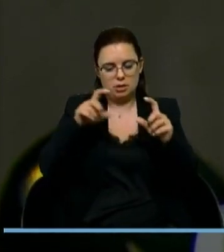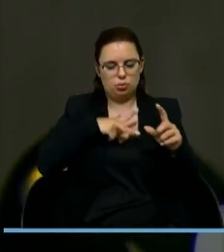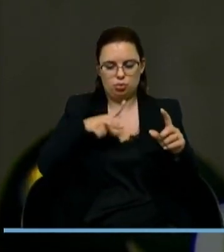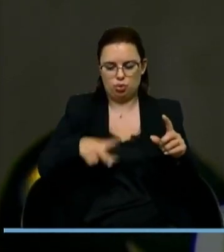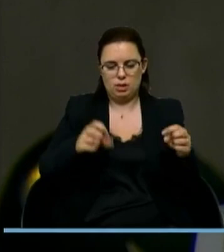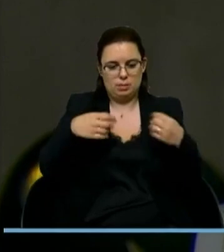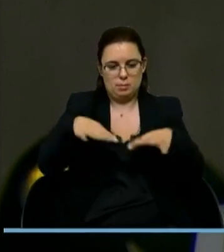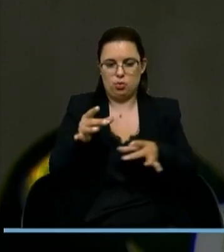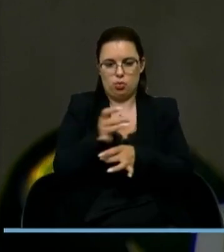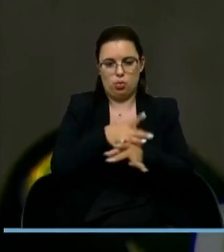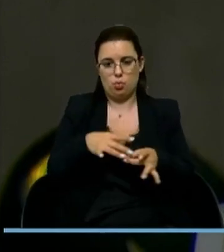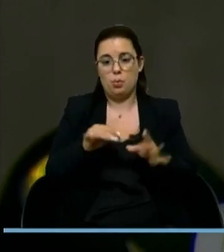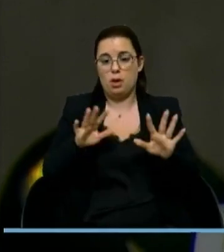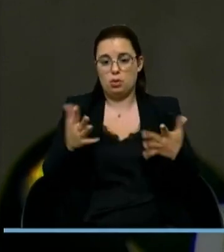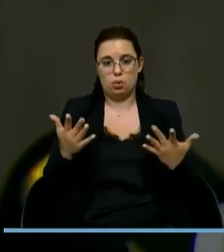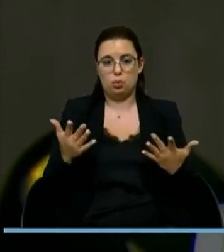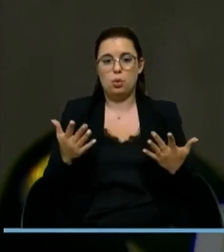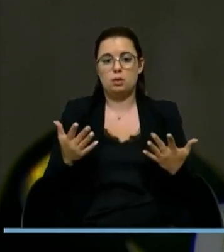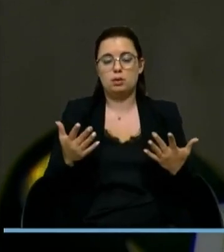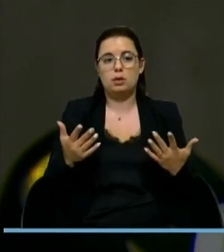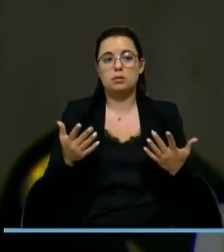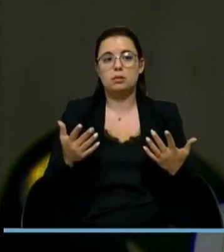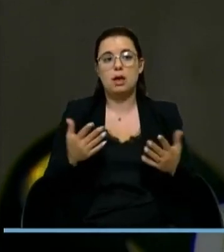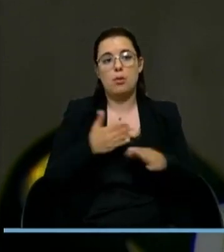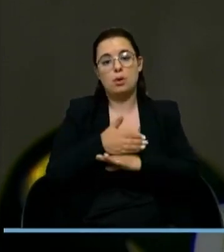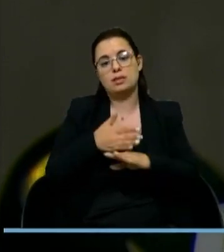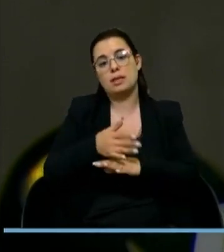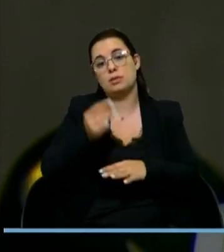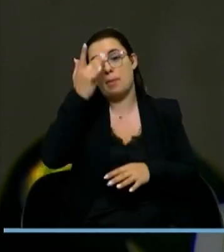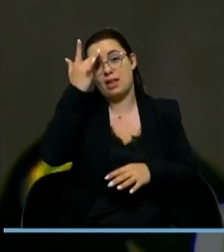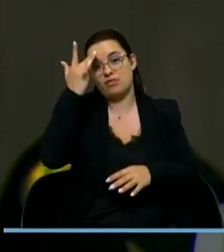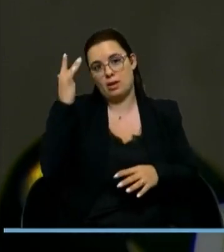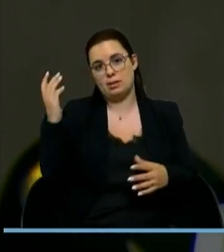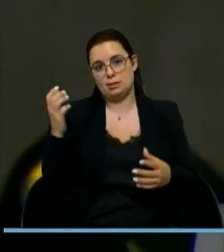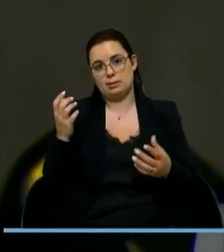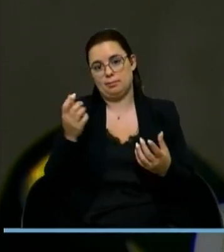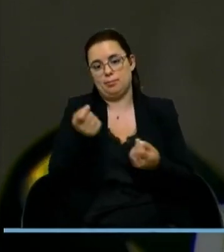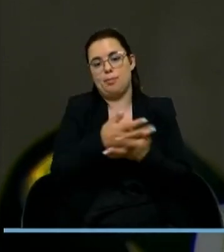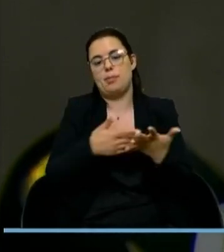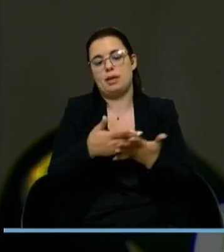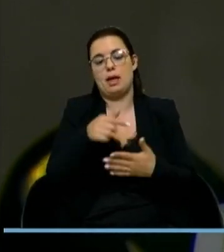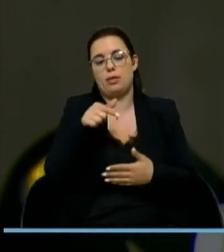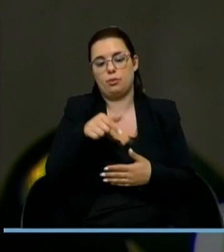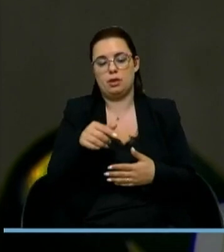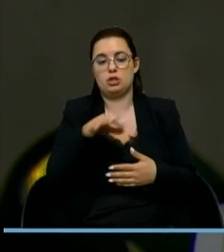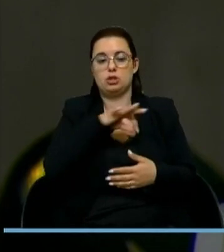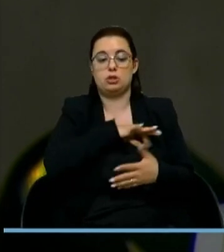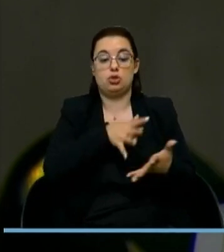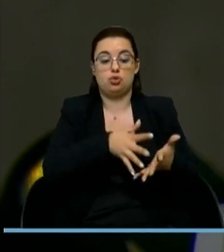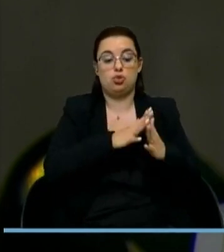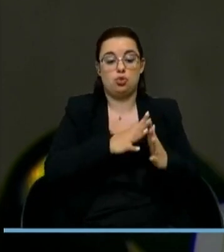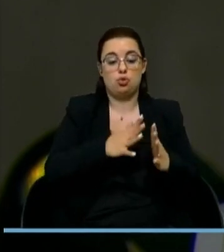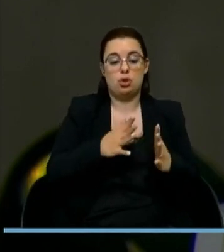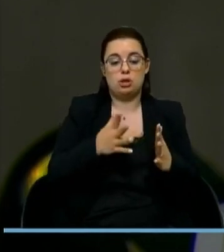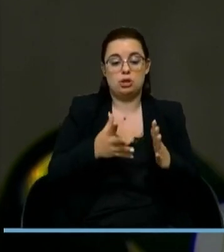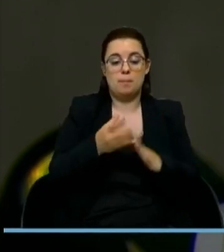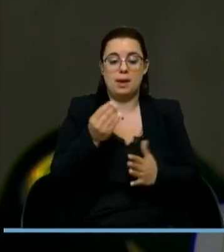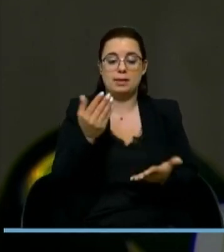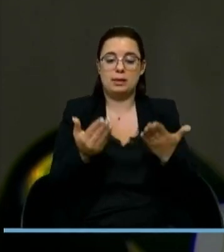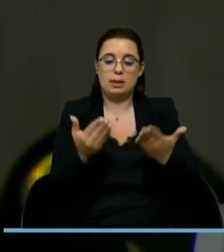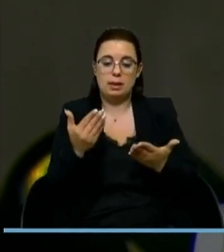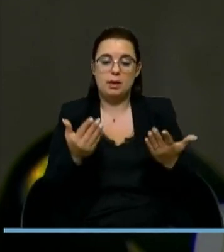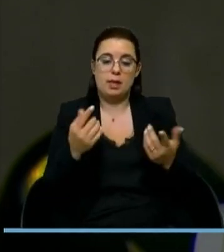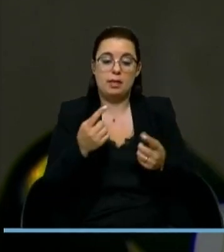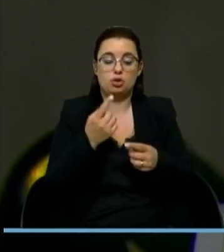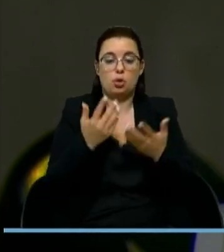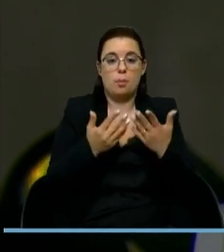toda a União Europeia, que é, no fundo, o maior e o mais fácil acesso ao mercado de capitais. E isso permite estruturas de financiamento muito mais equilibradas do que